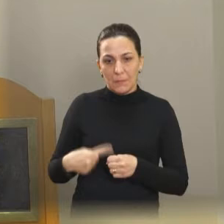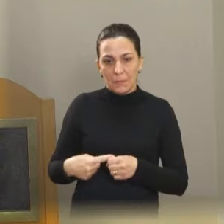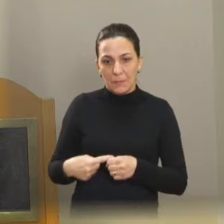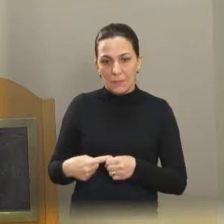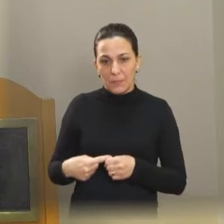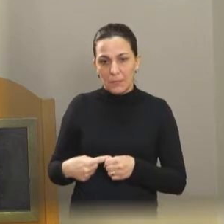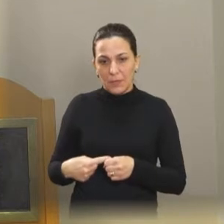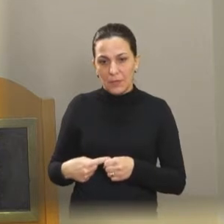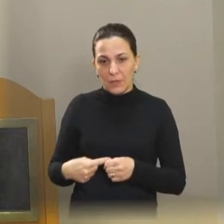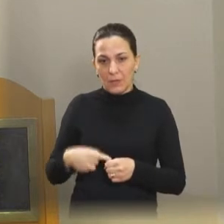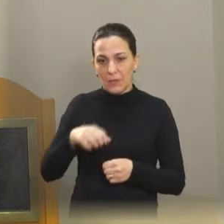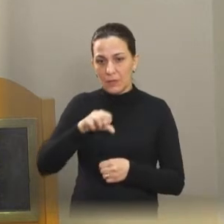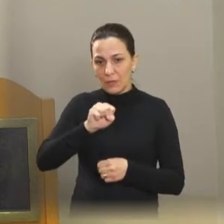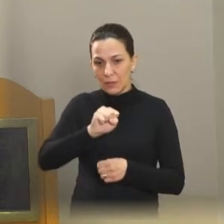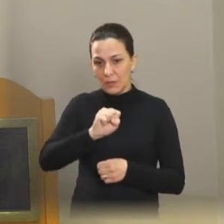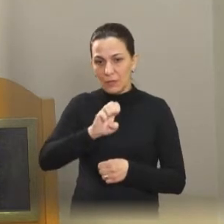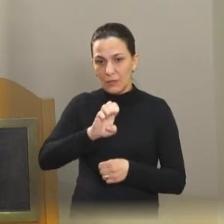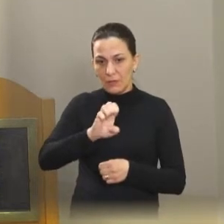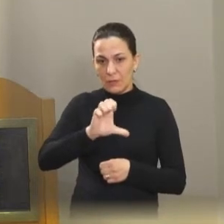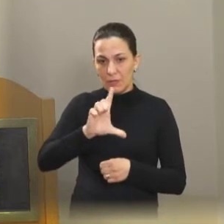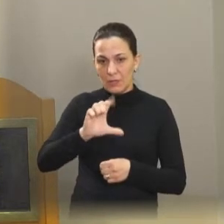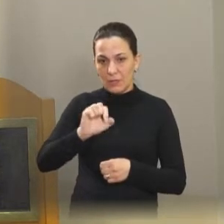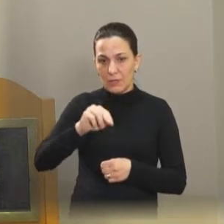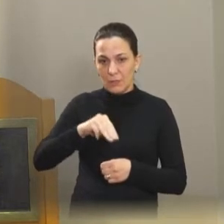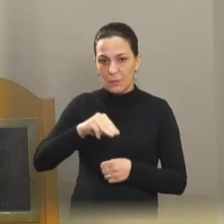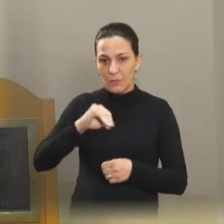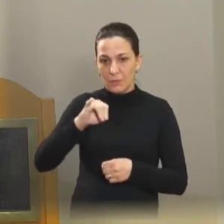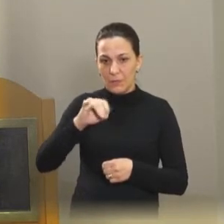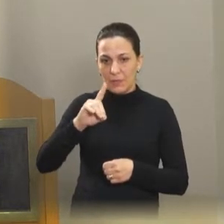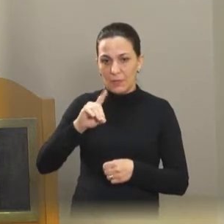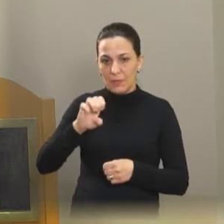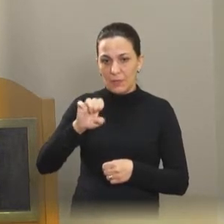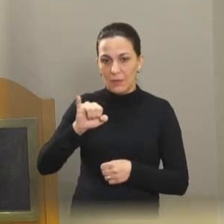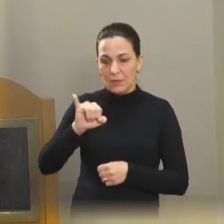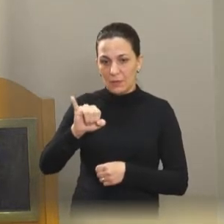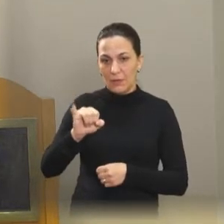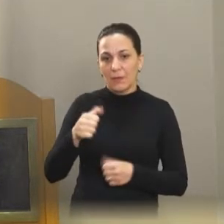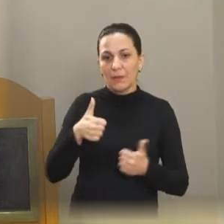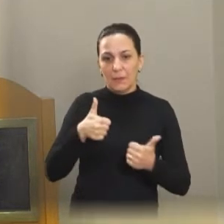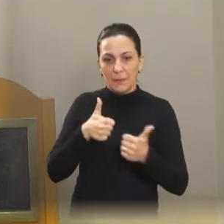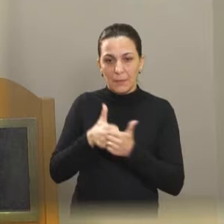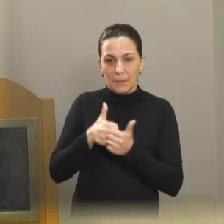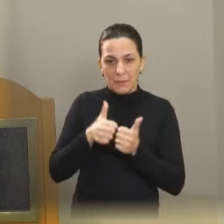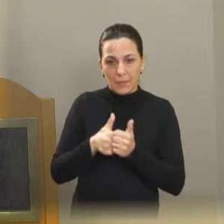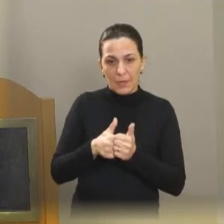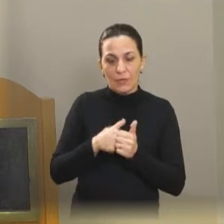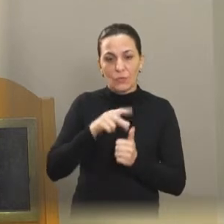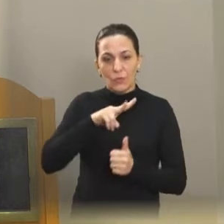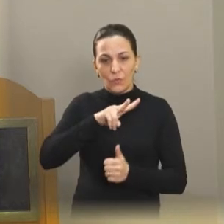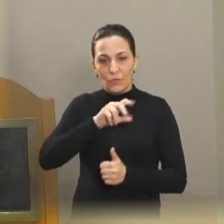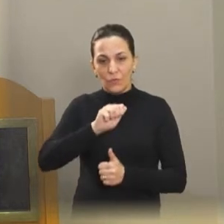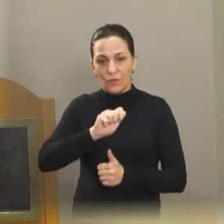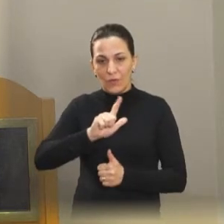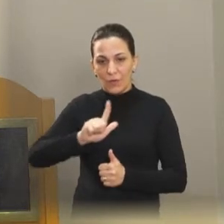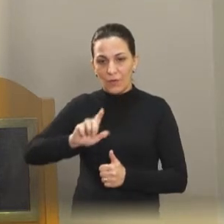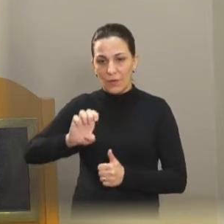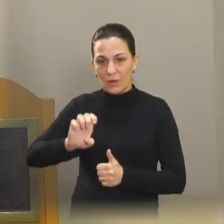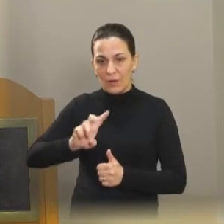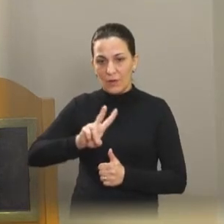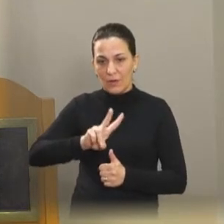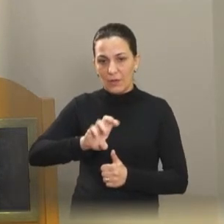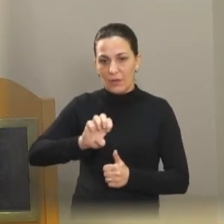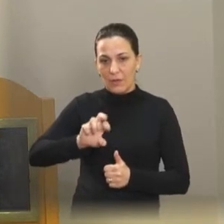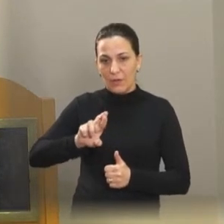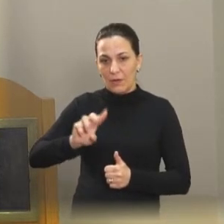w do do Selmi Dei perto da e ali do do Vale Verde ali que é muito importante